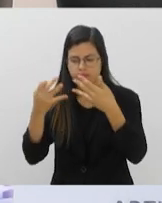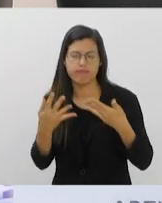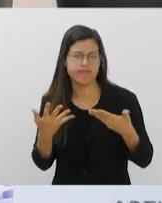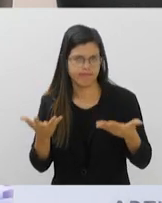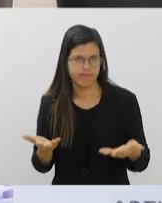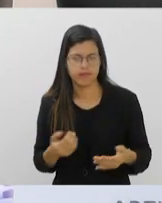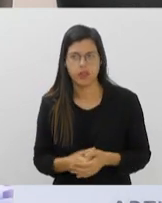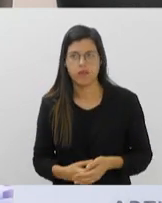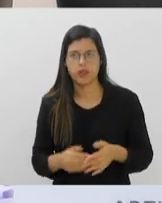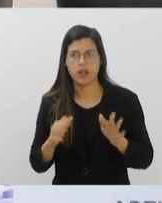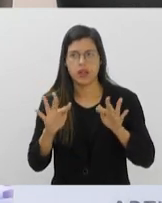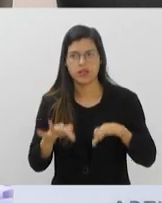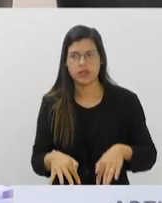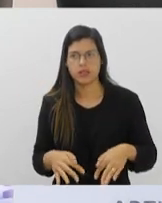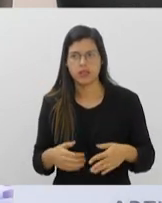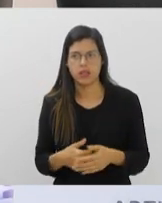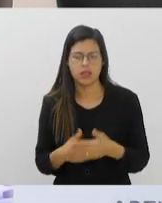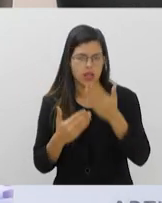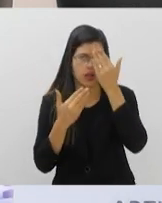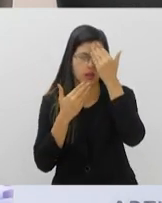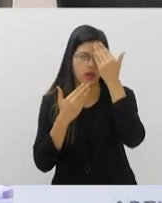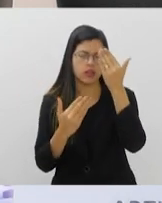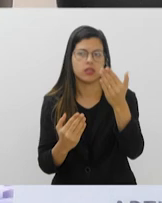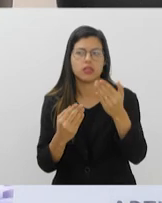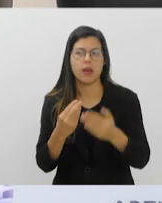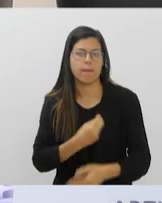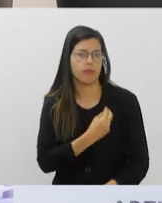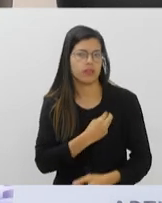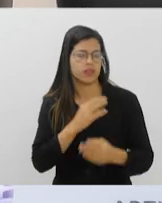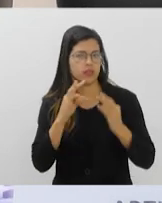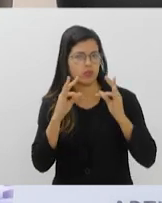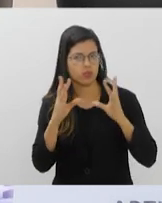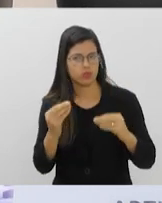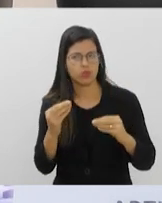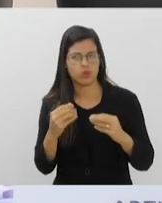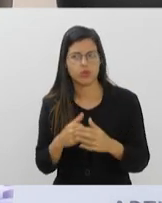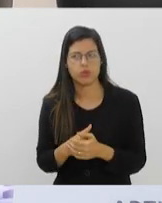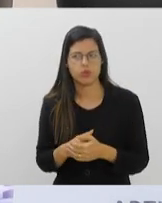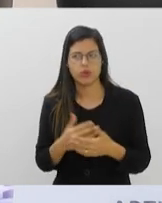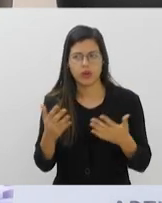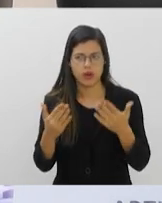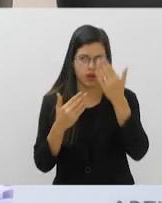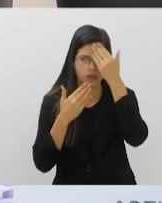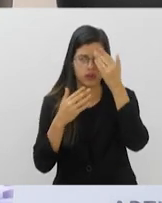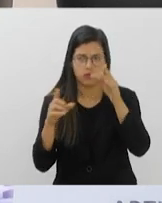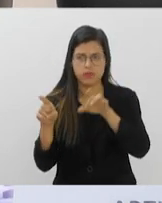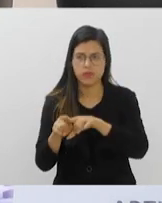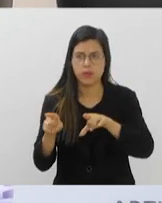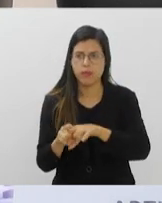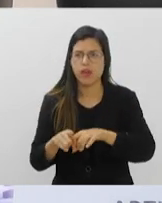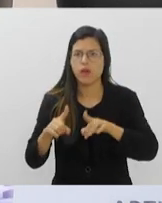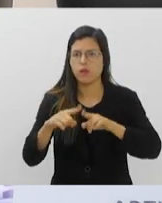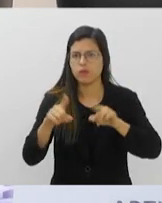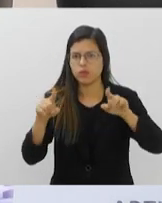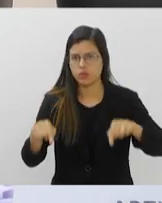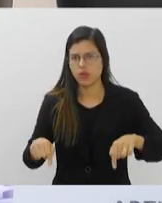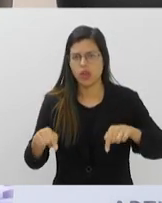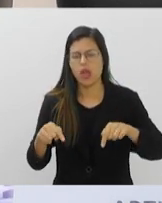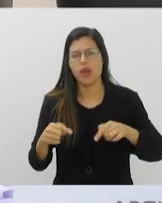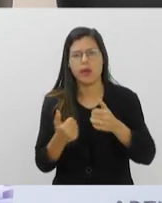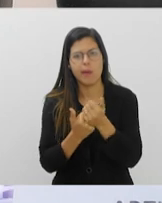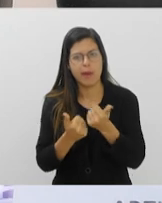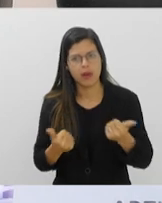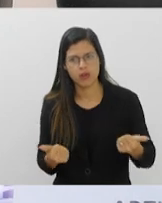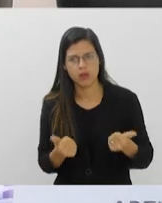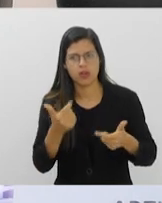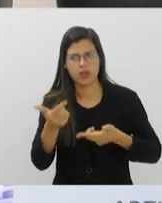Eh finalizando agradecendo assim a presença de todos Eh quero agradecer também os funcionários colaboradores